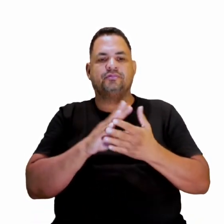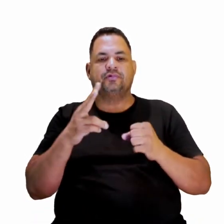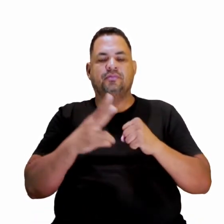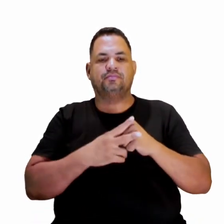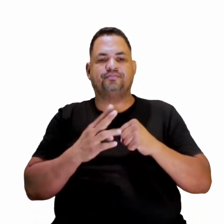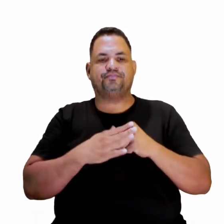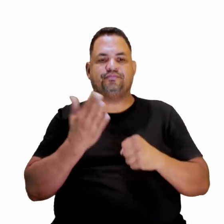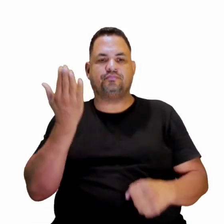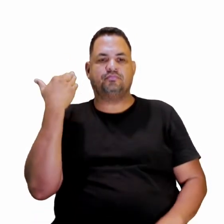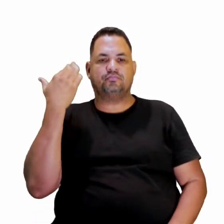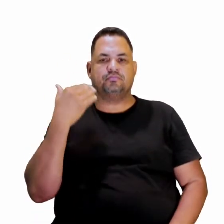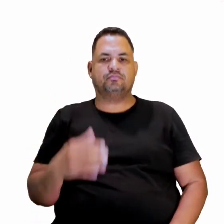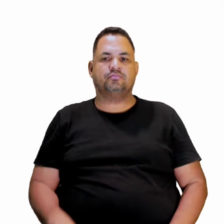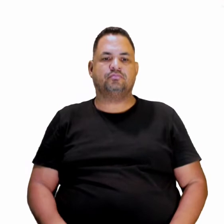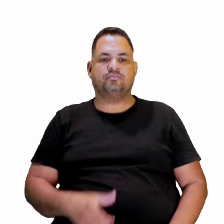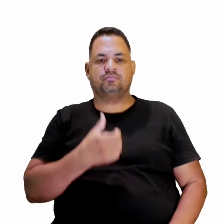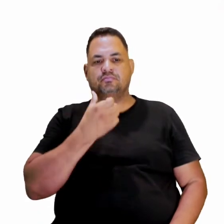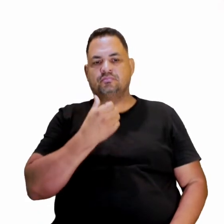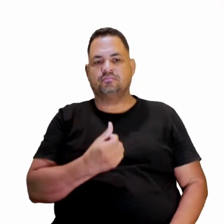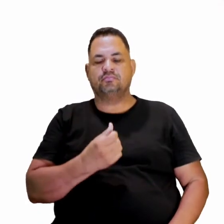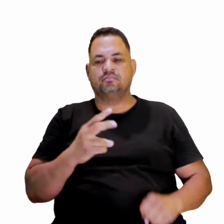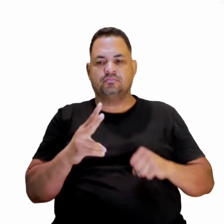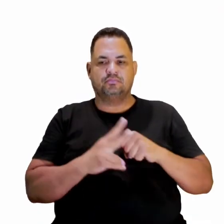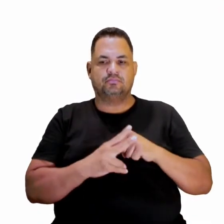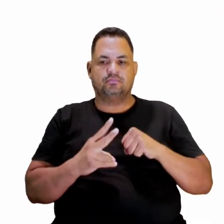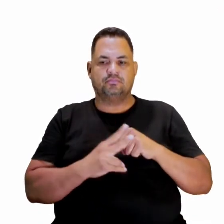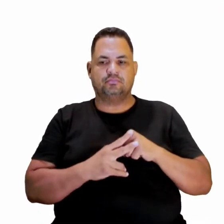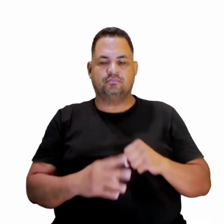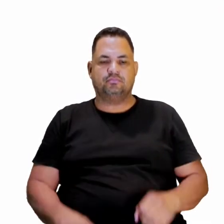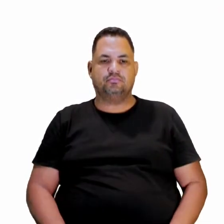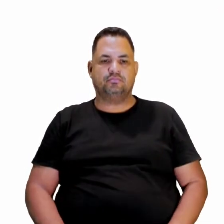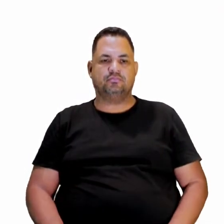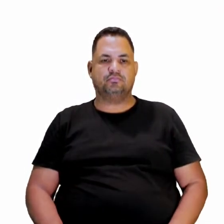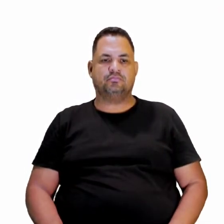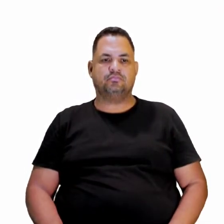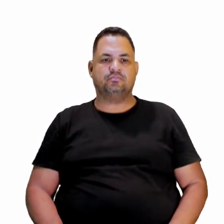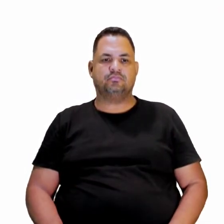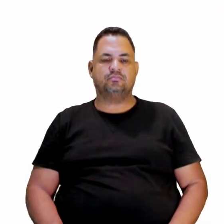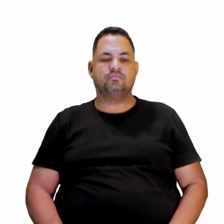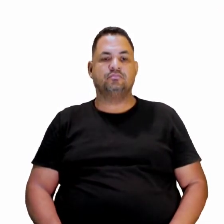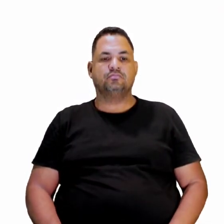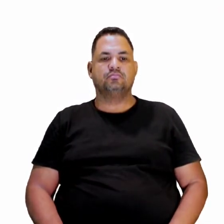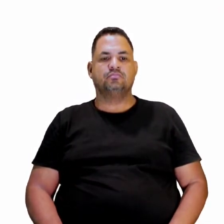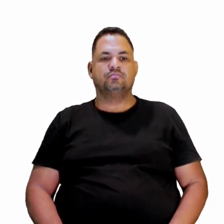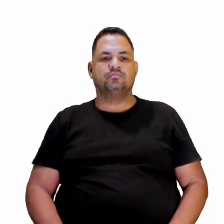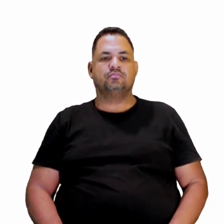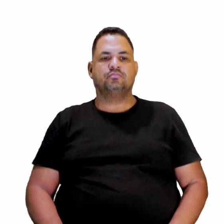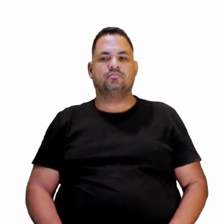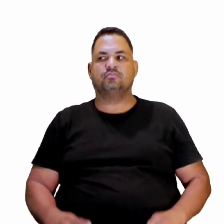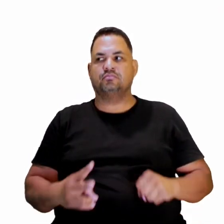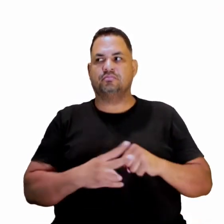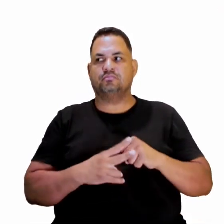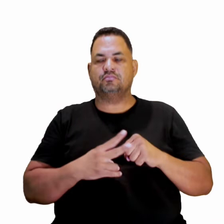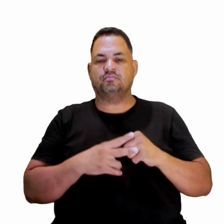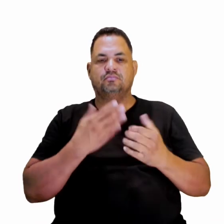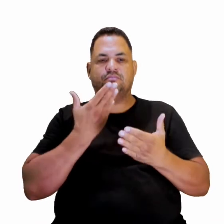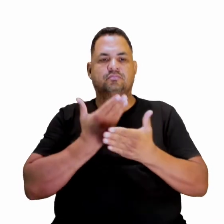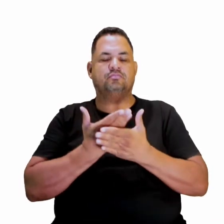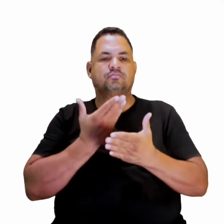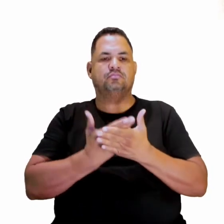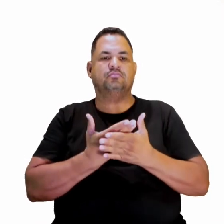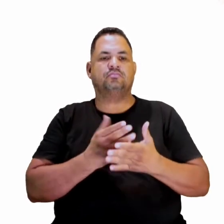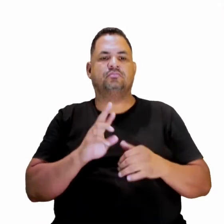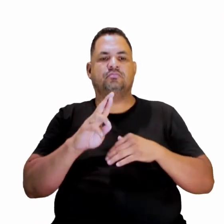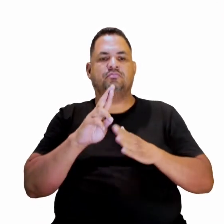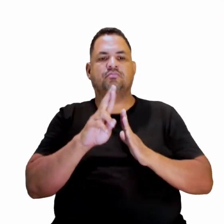Temos aí 6 verbs, 6 verbos. O verbo study. Aí você olha o study e fala, ele é